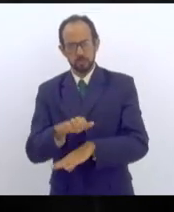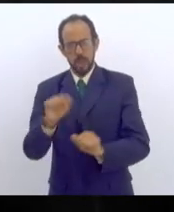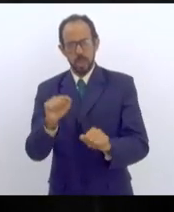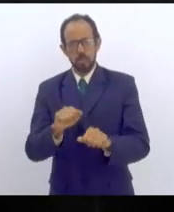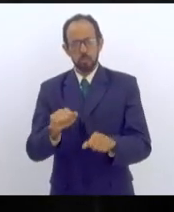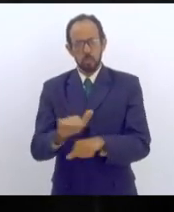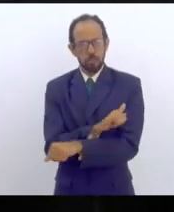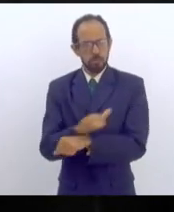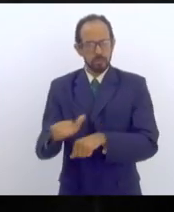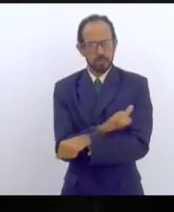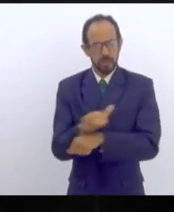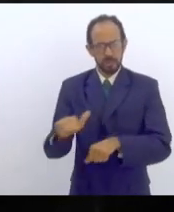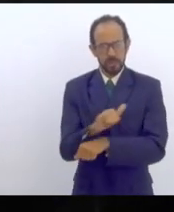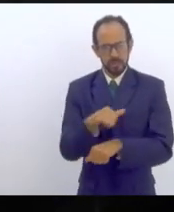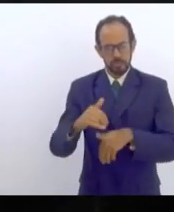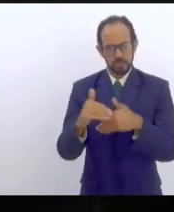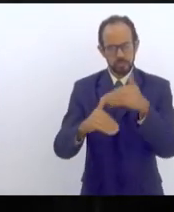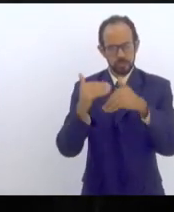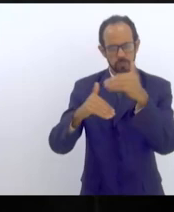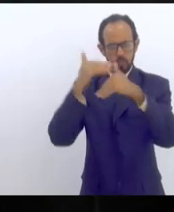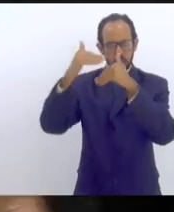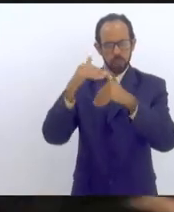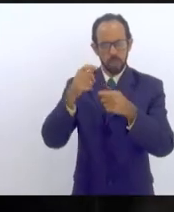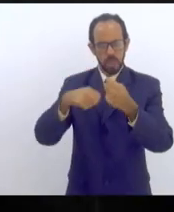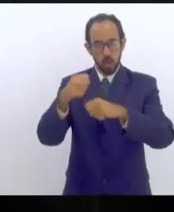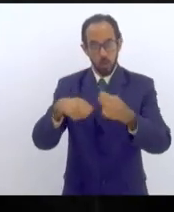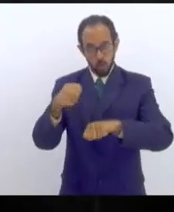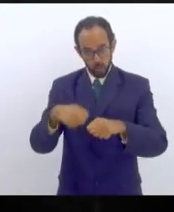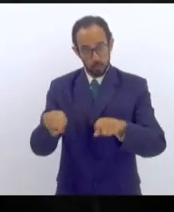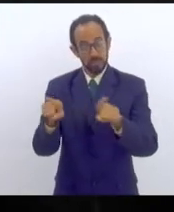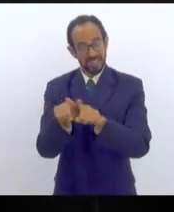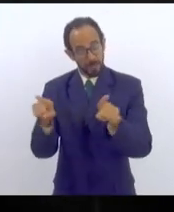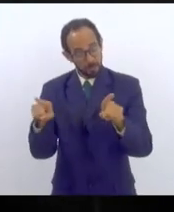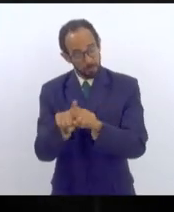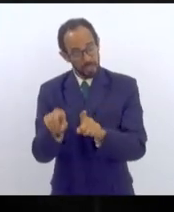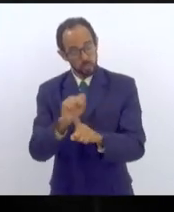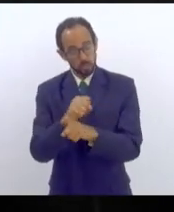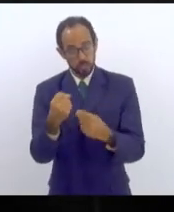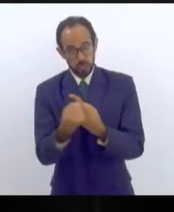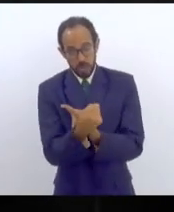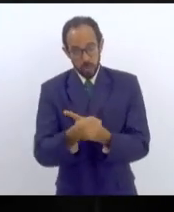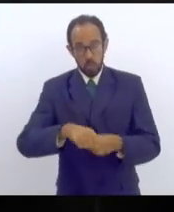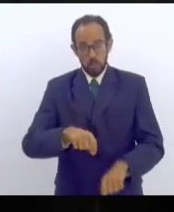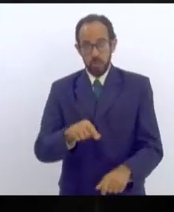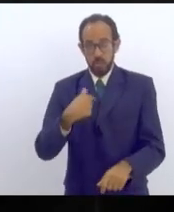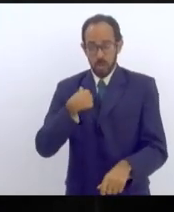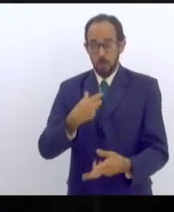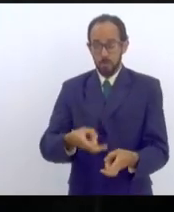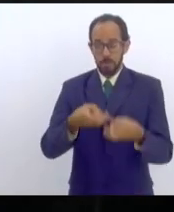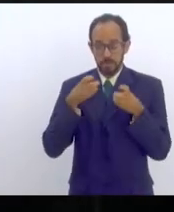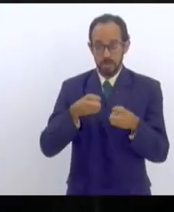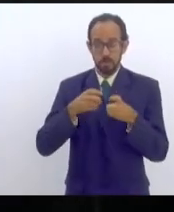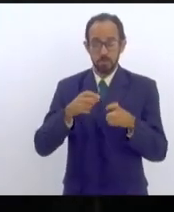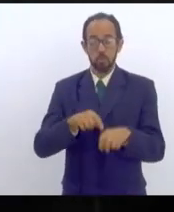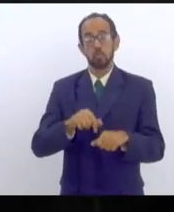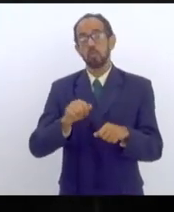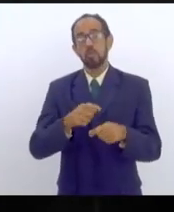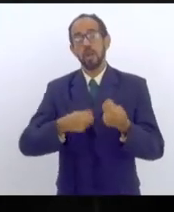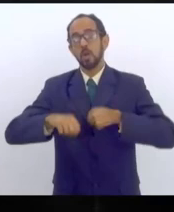plano estratégico de desenvolvimento econômico e social, que considere o desenvolvimento